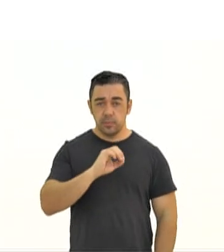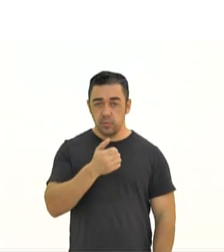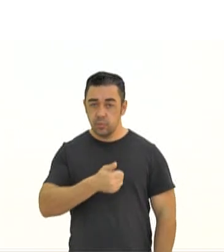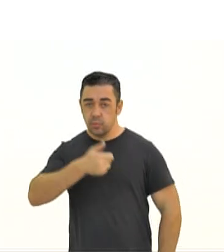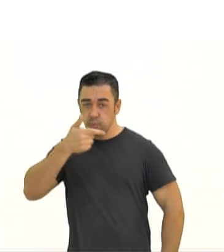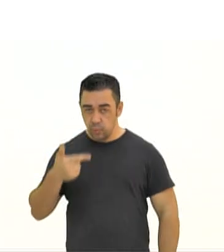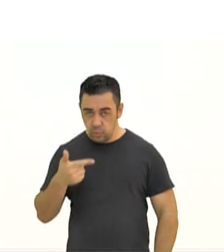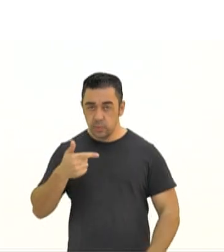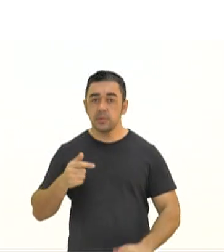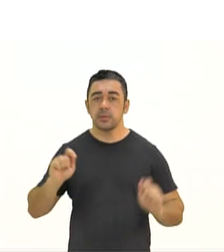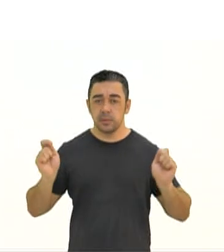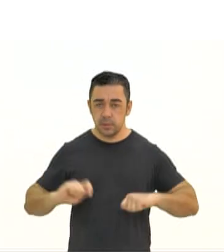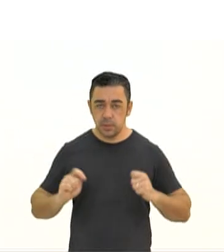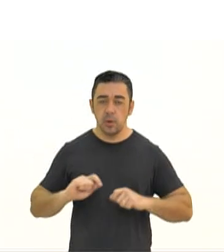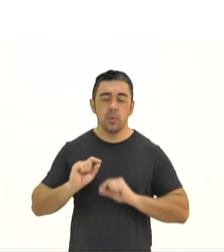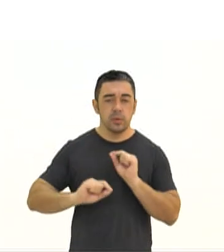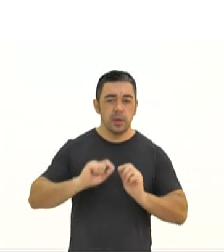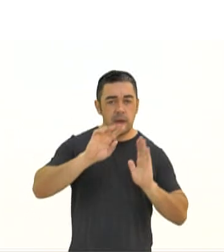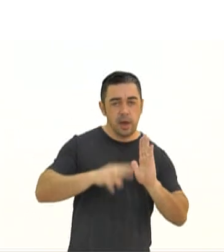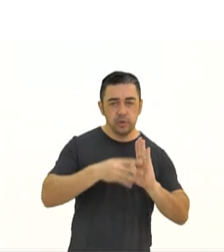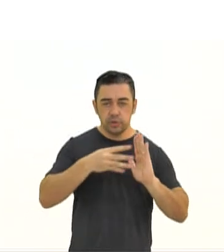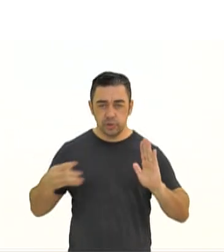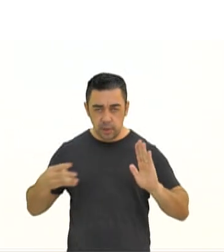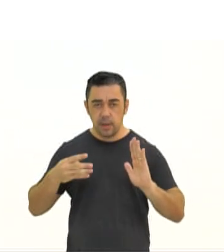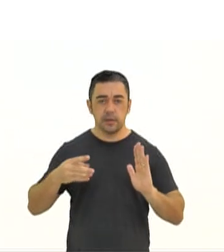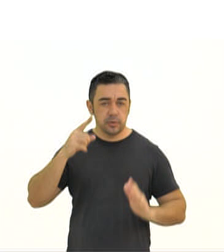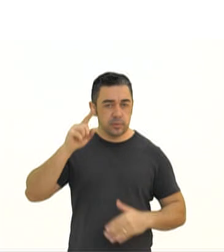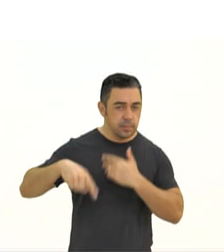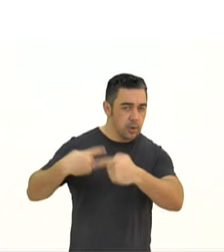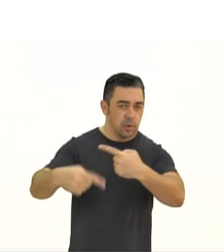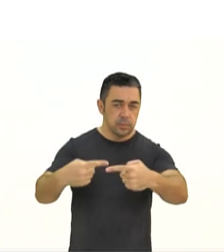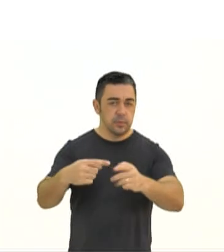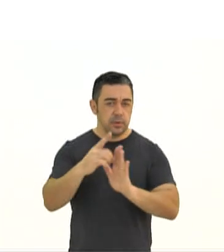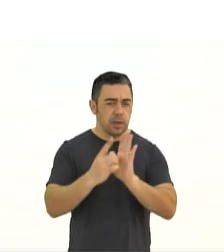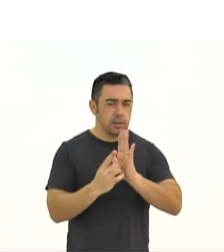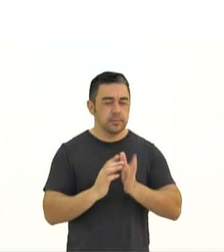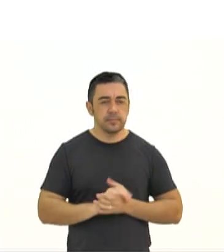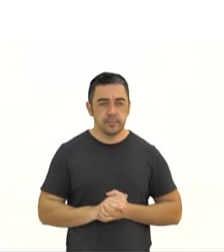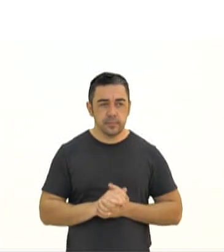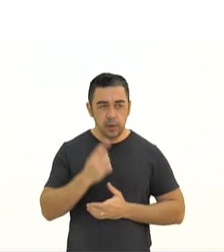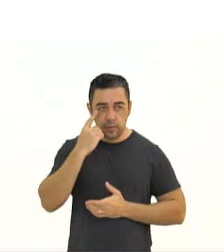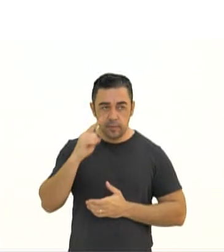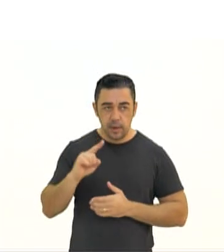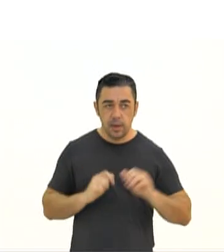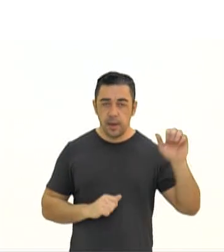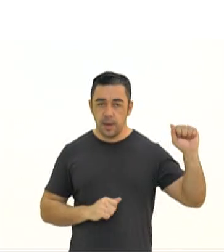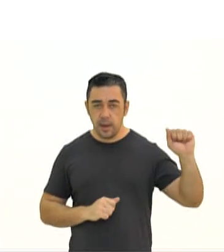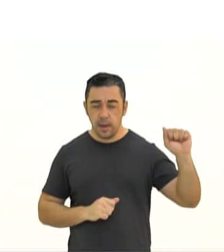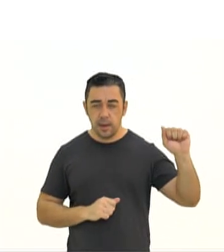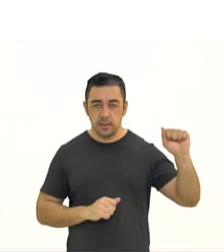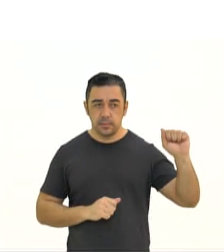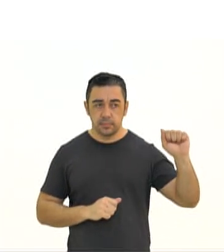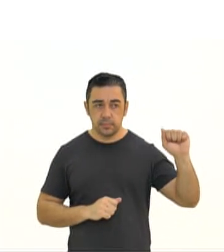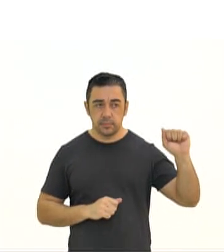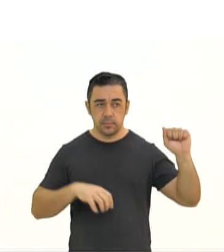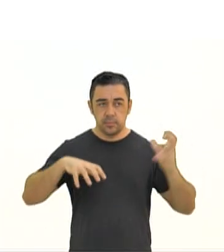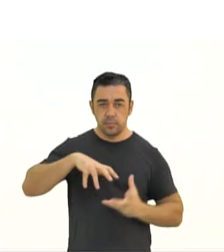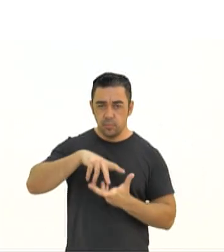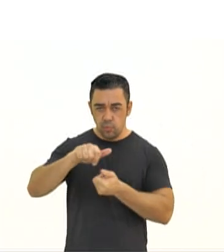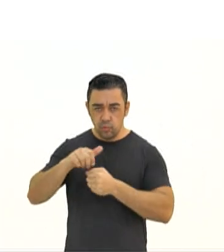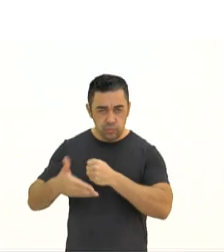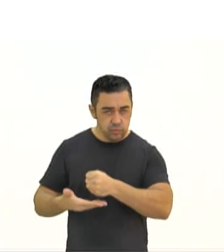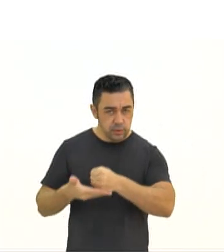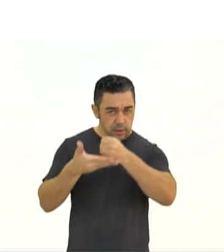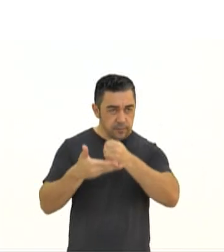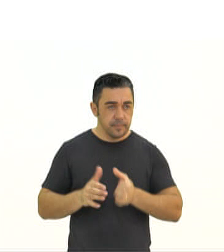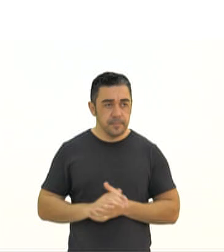contribuiu para garantir a agenda do desenvolvimento sustentável nas próximas décadas? Então vocês vão marcar ou a letra A, Mundo